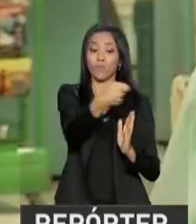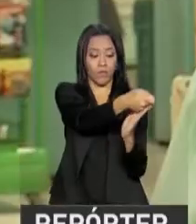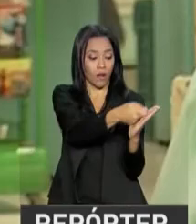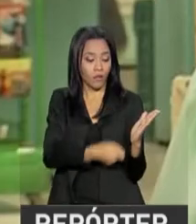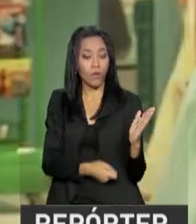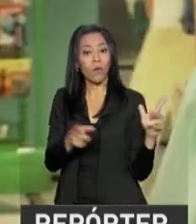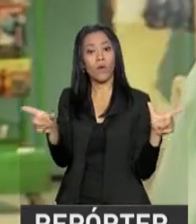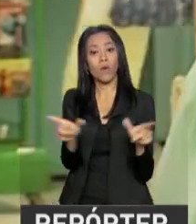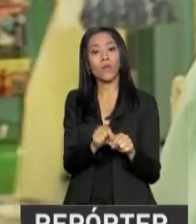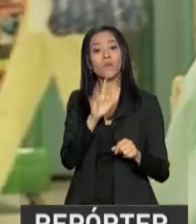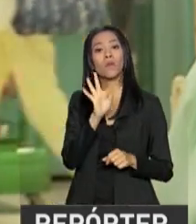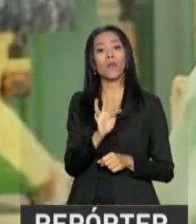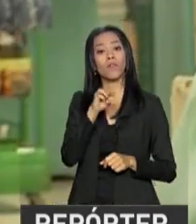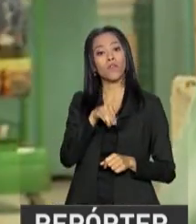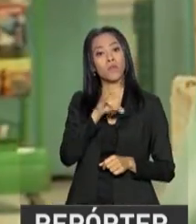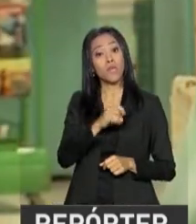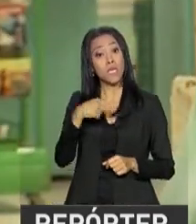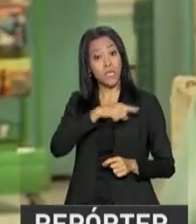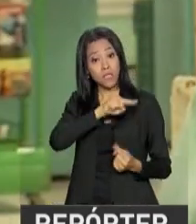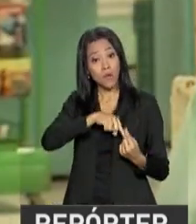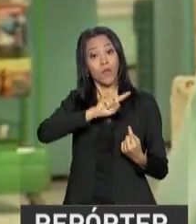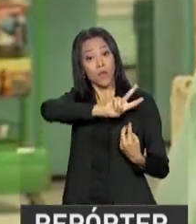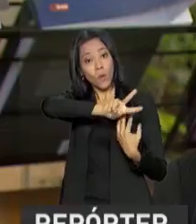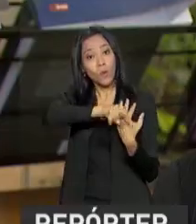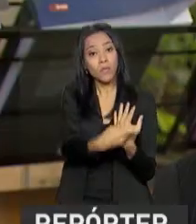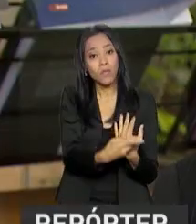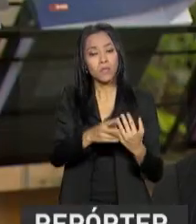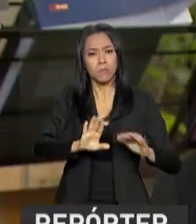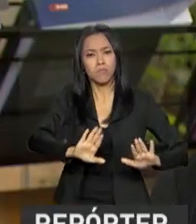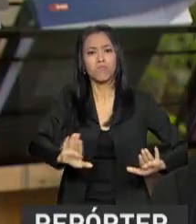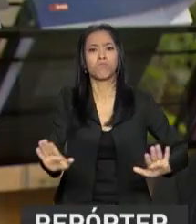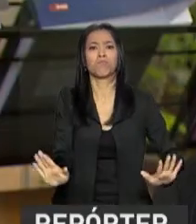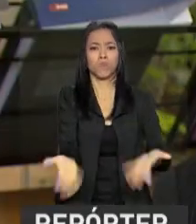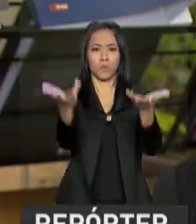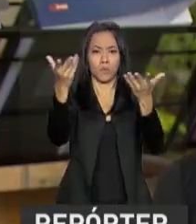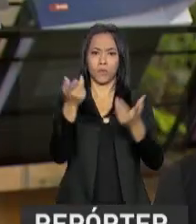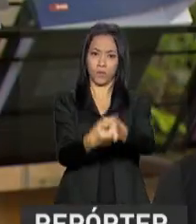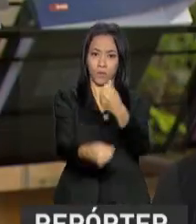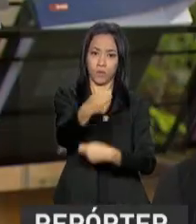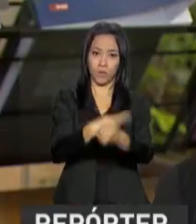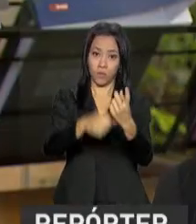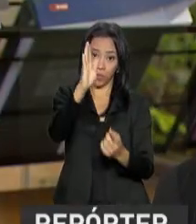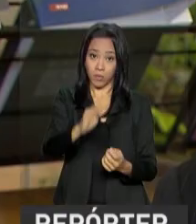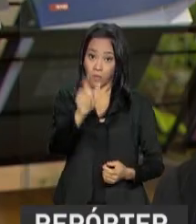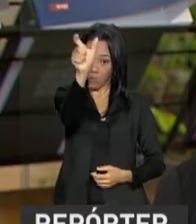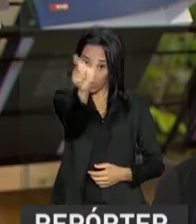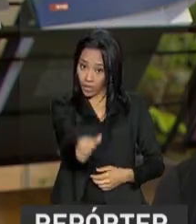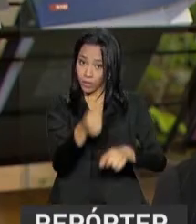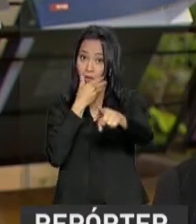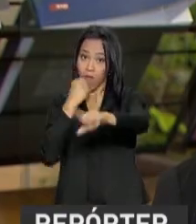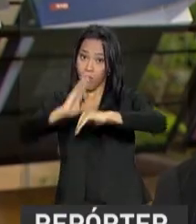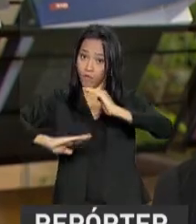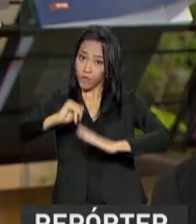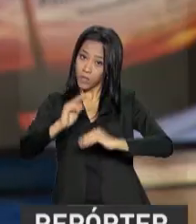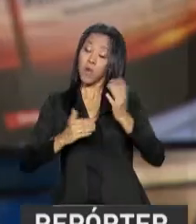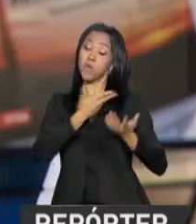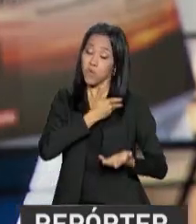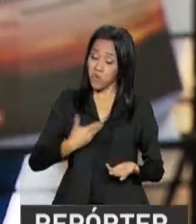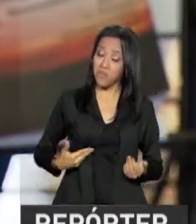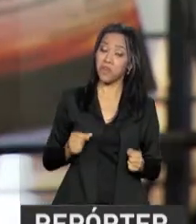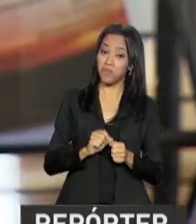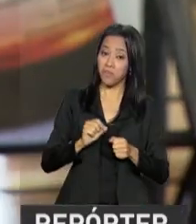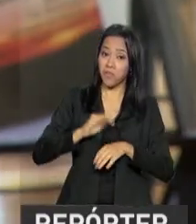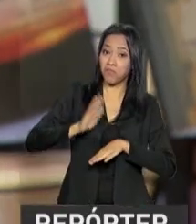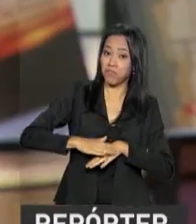como impulsionadores da economia brasileira para este economista o governo também fez a parte dele com a